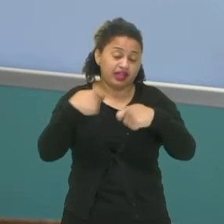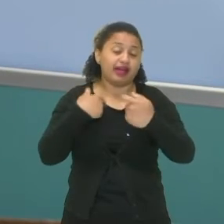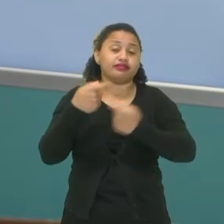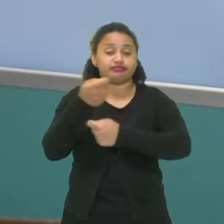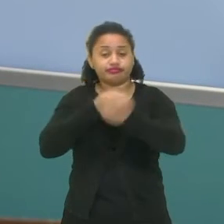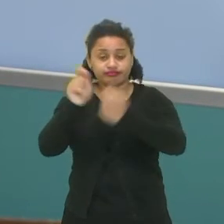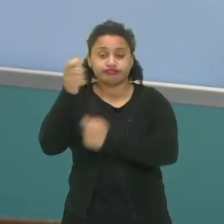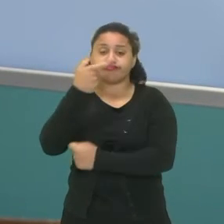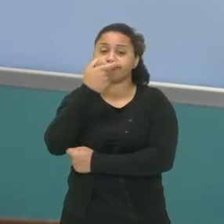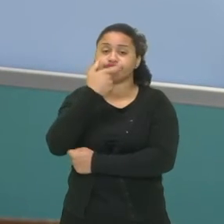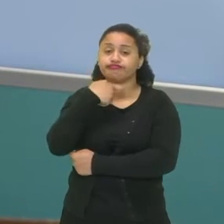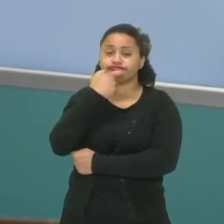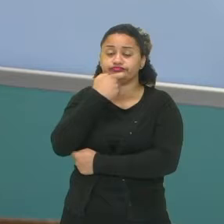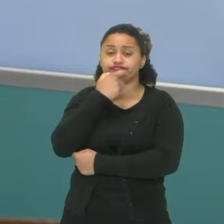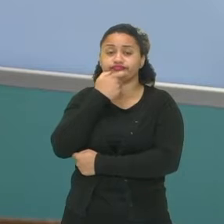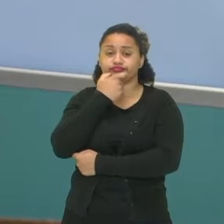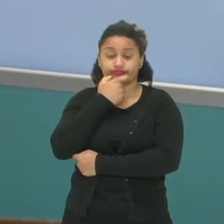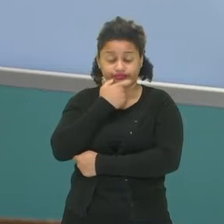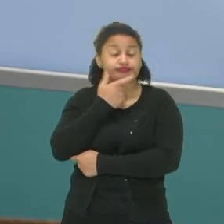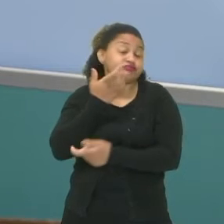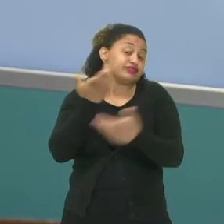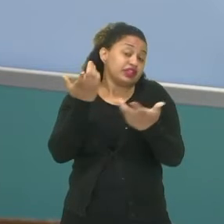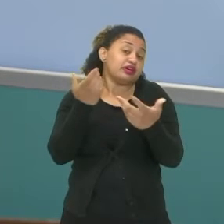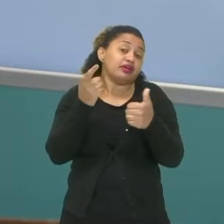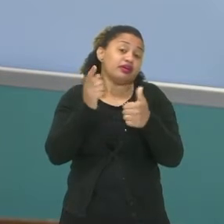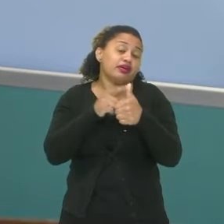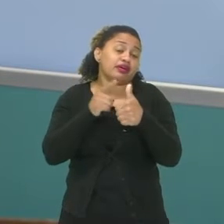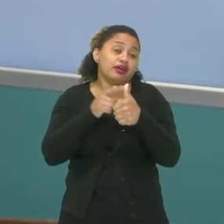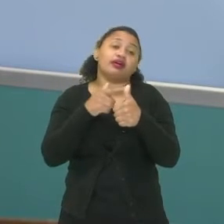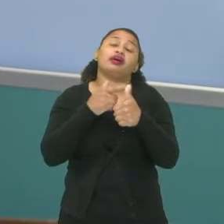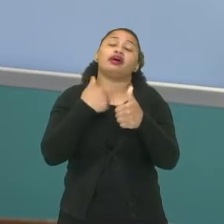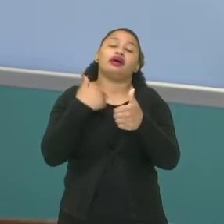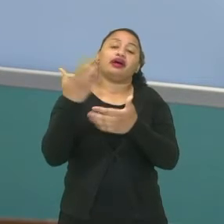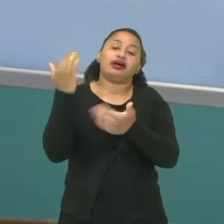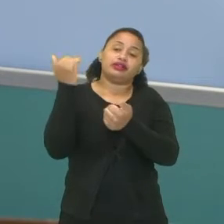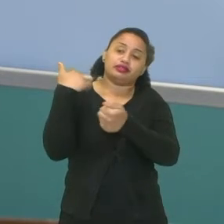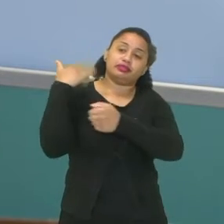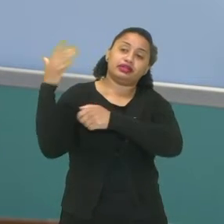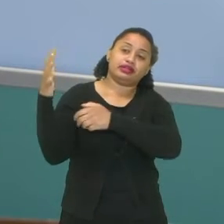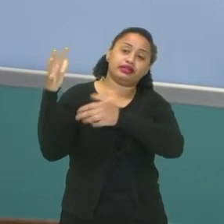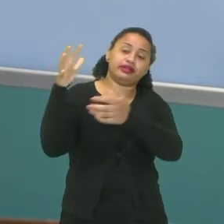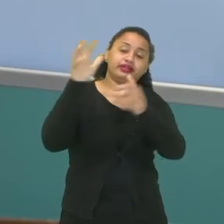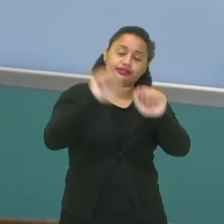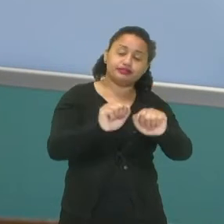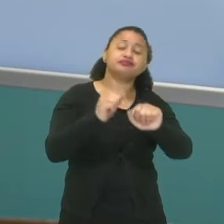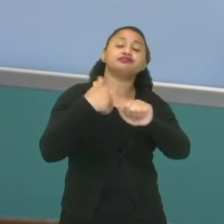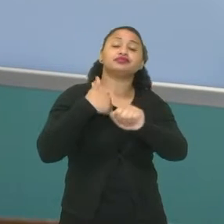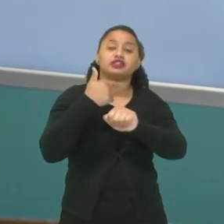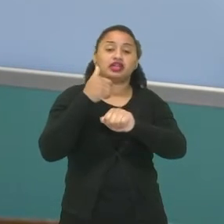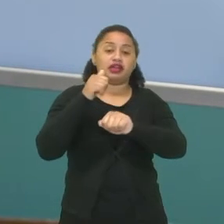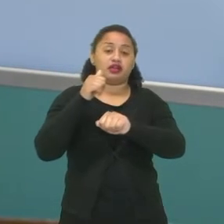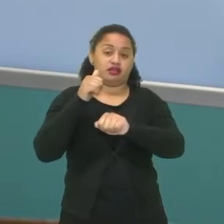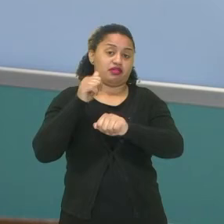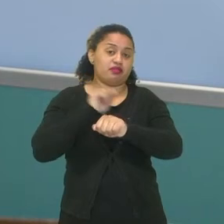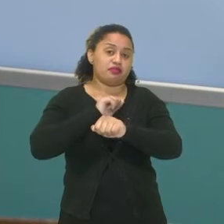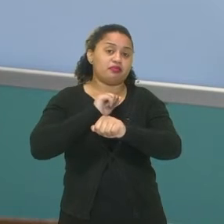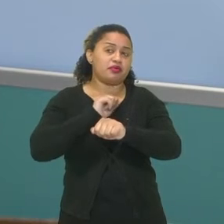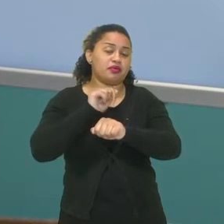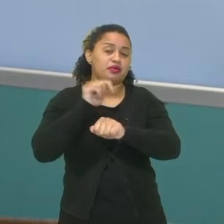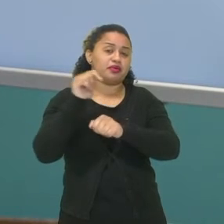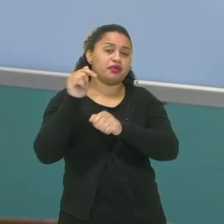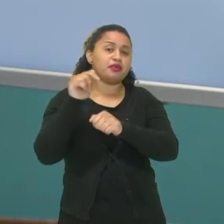Inglaterra. Então, primeiramente a Espanha vai ser invadida pelas tropas napoleônicas, posteriormente Portugal, o que gera